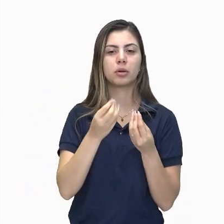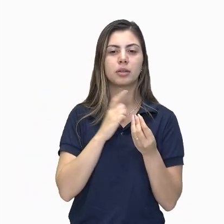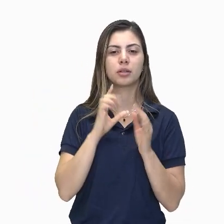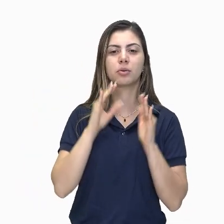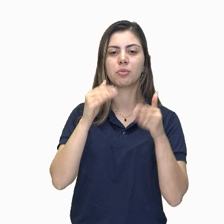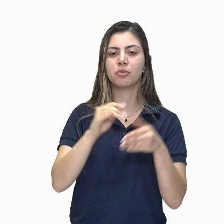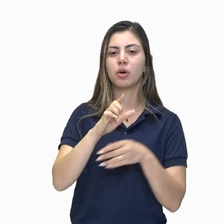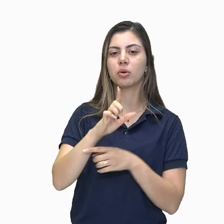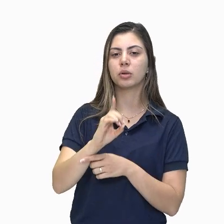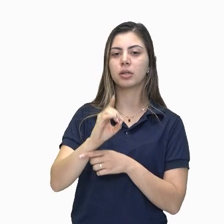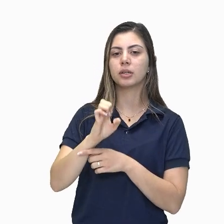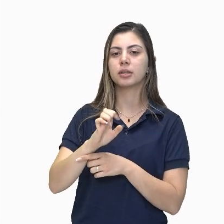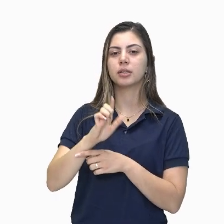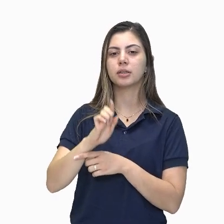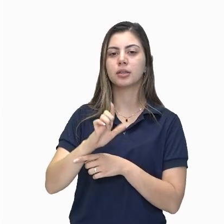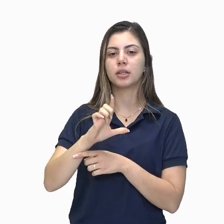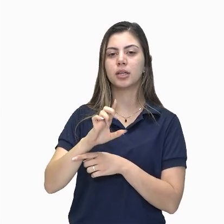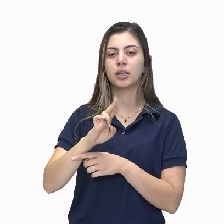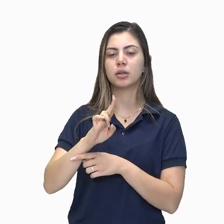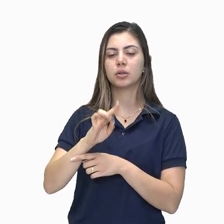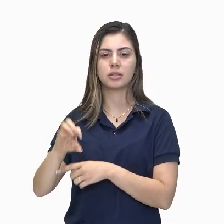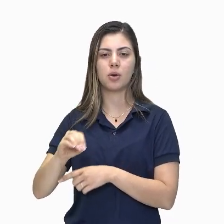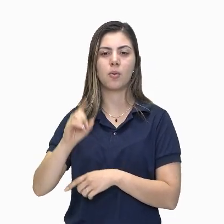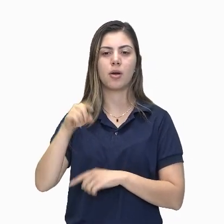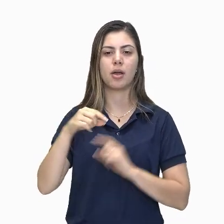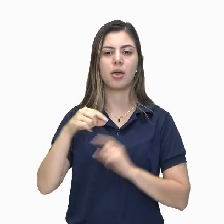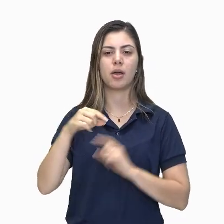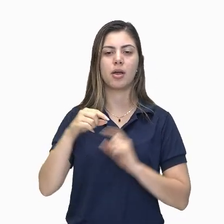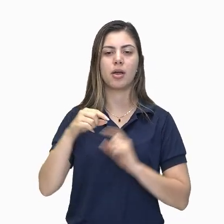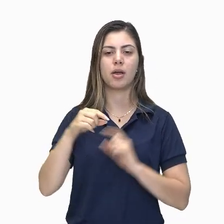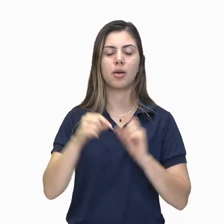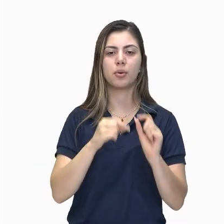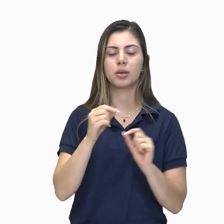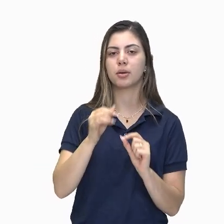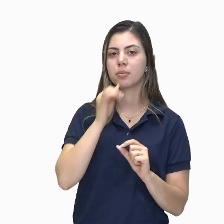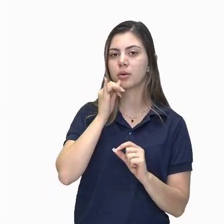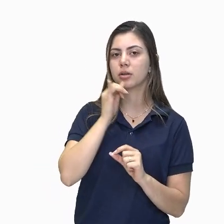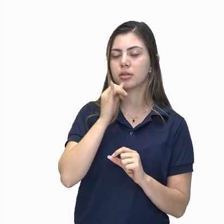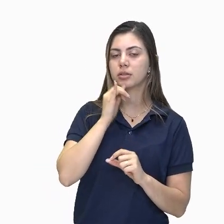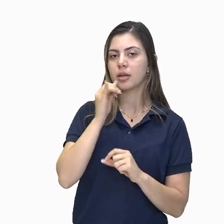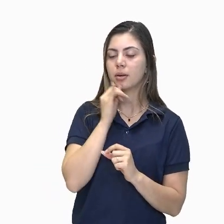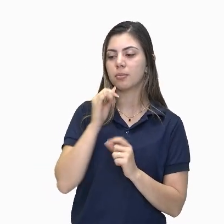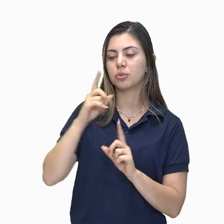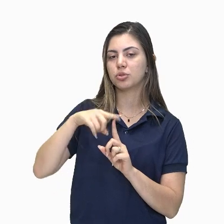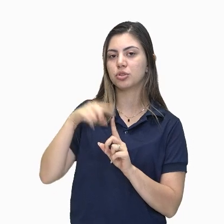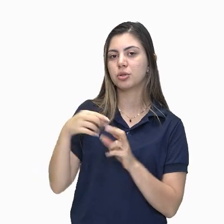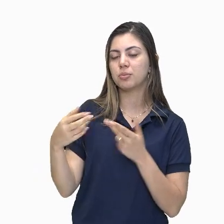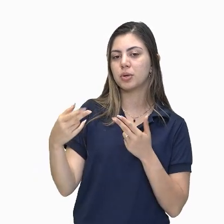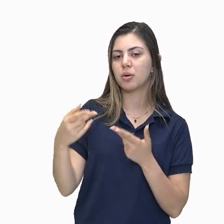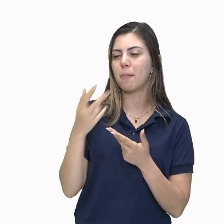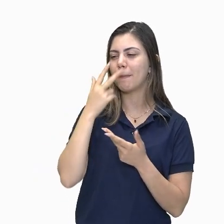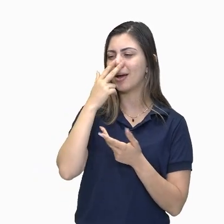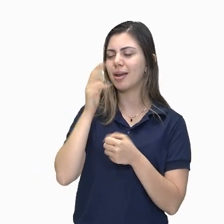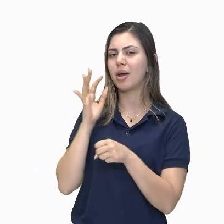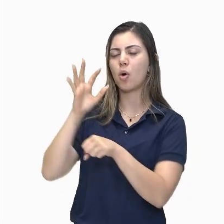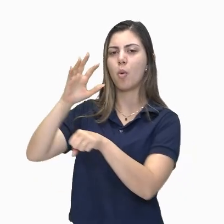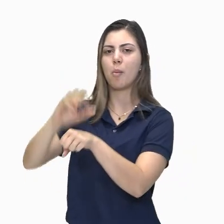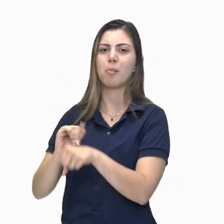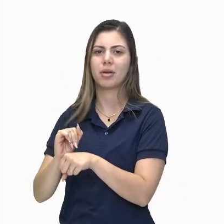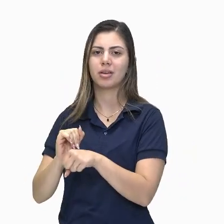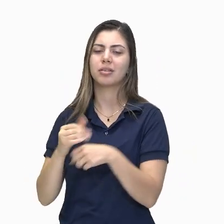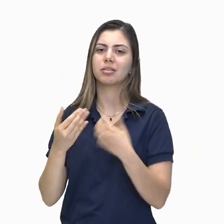sobre antropofagia, que é um canibalismo como se fosse ritual. Vocês sabem,